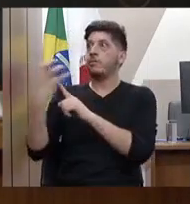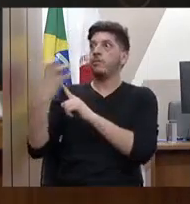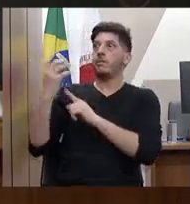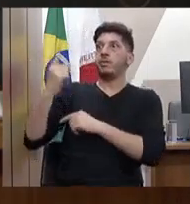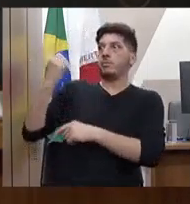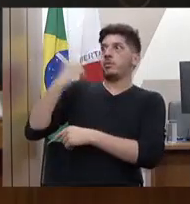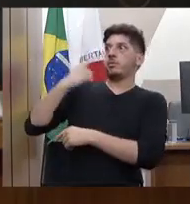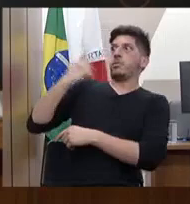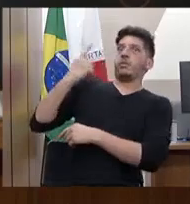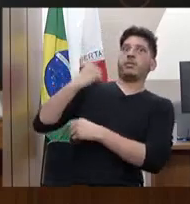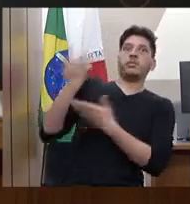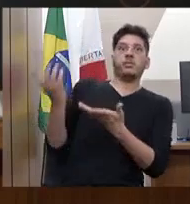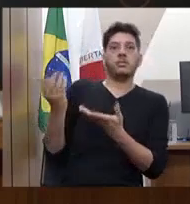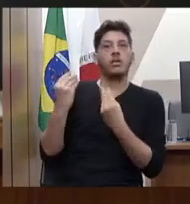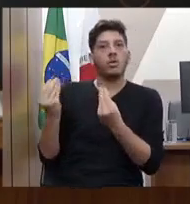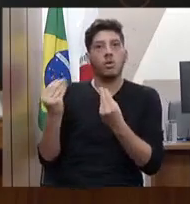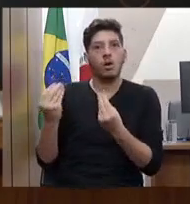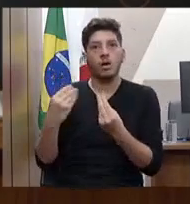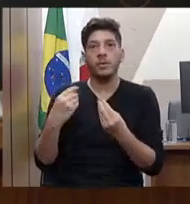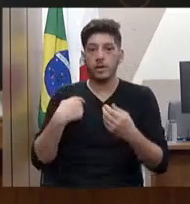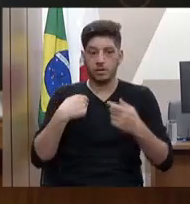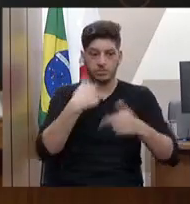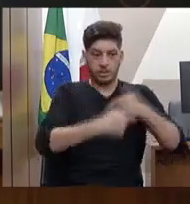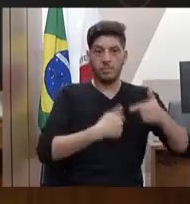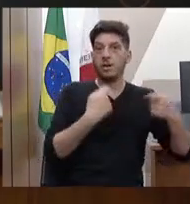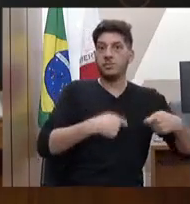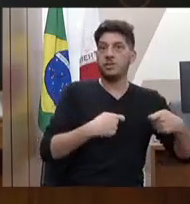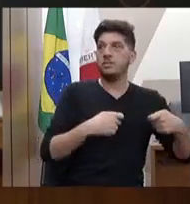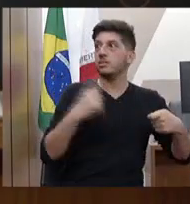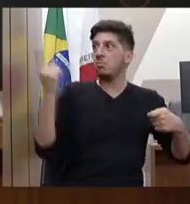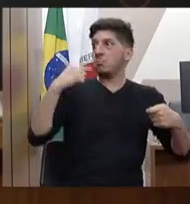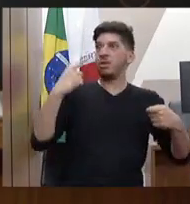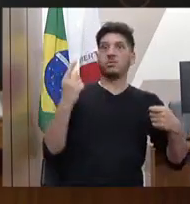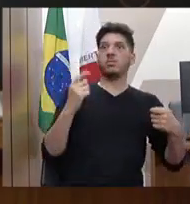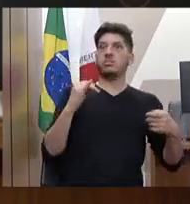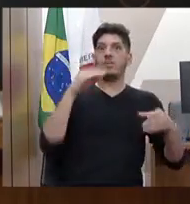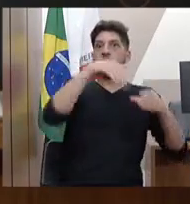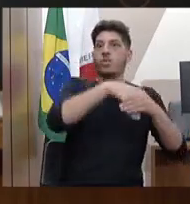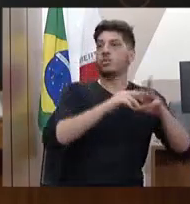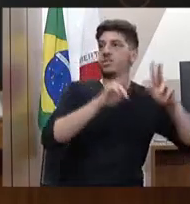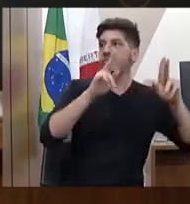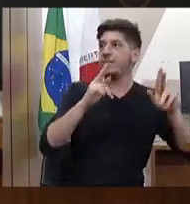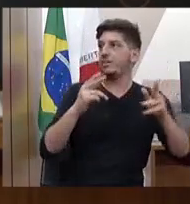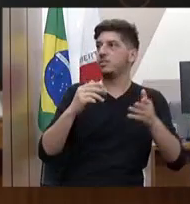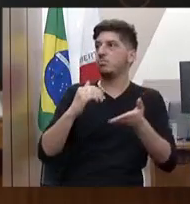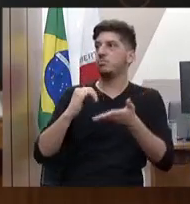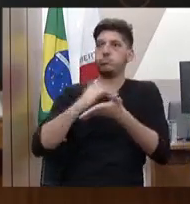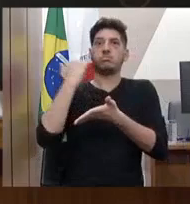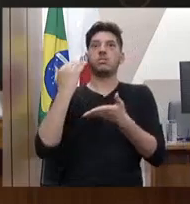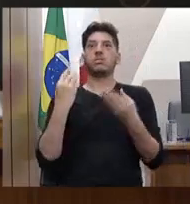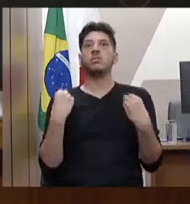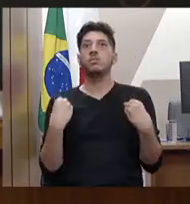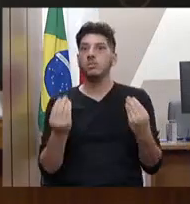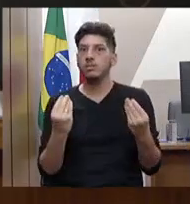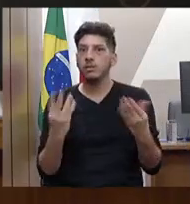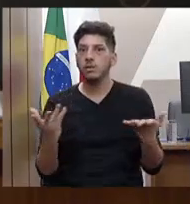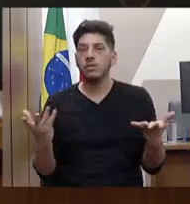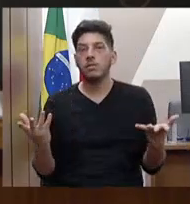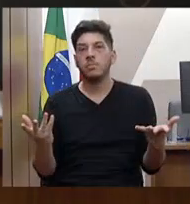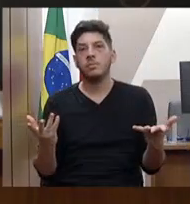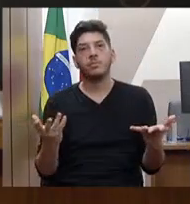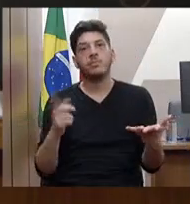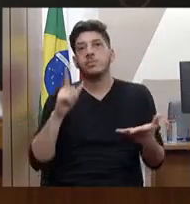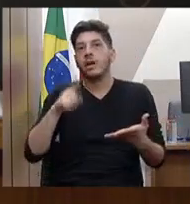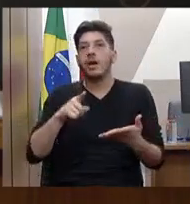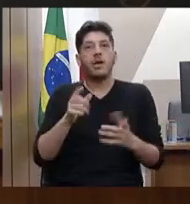depende do emprego para ter a sua sobrevivência se você não votar do jeito que me agrada mais você ainda tira o seu emprego Isso